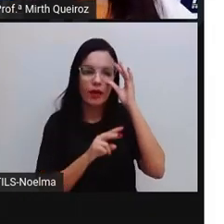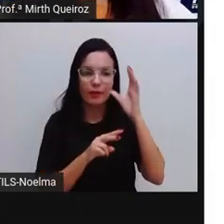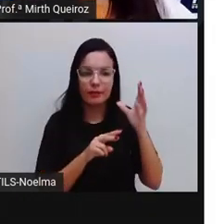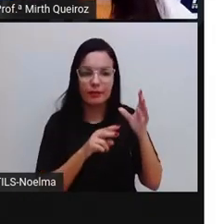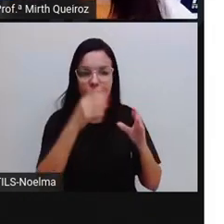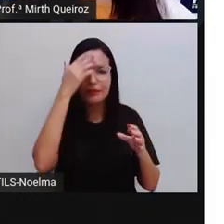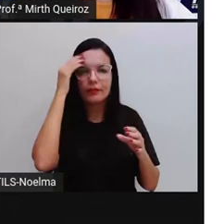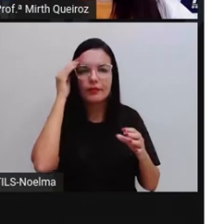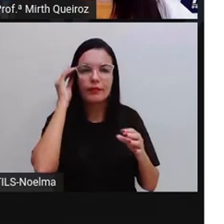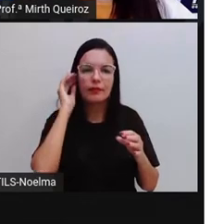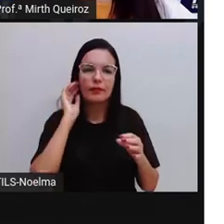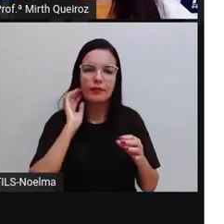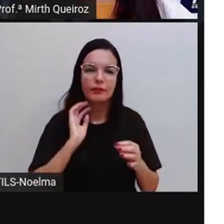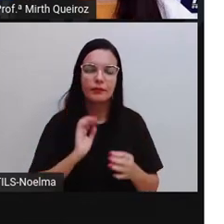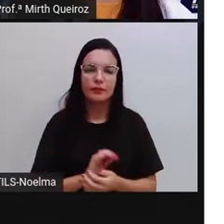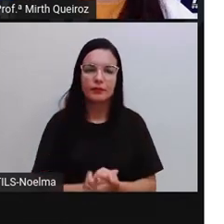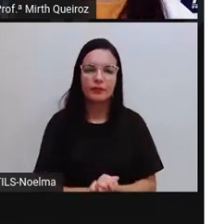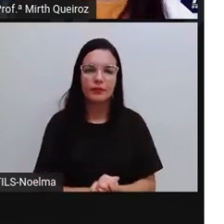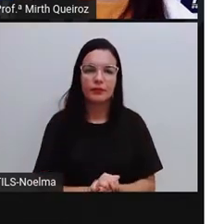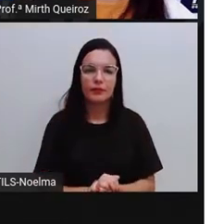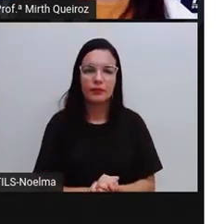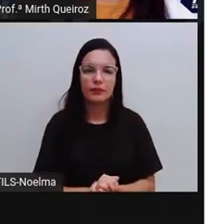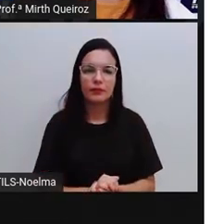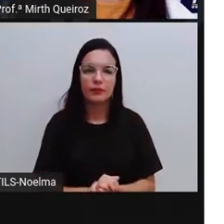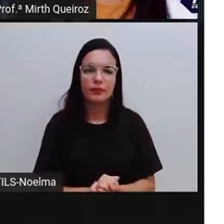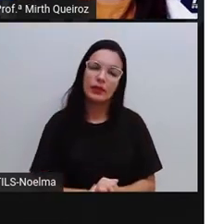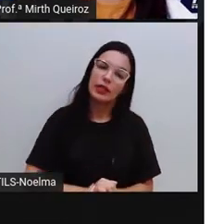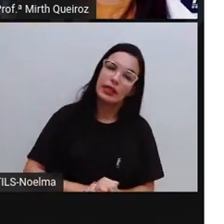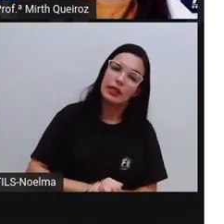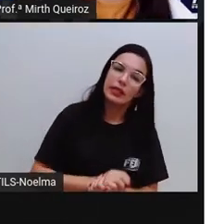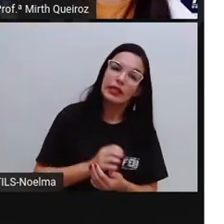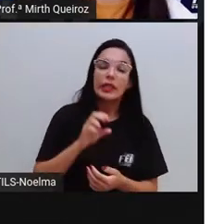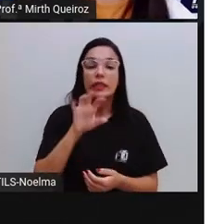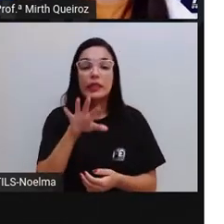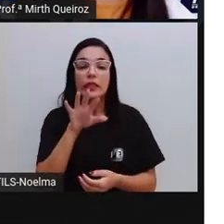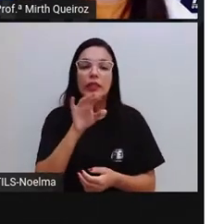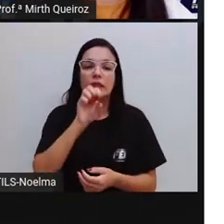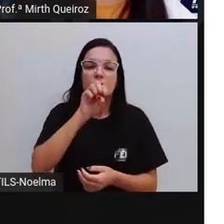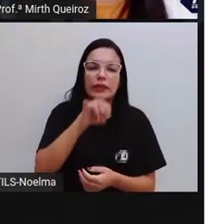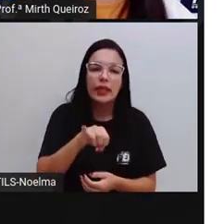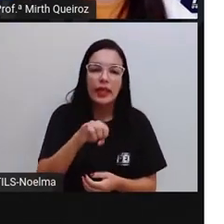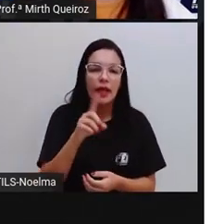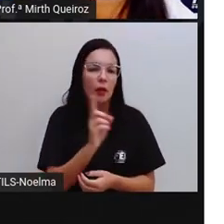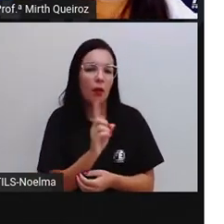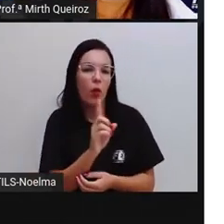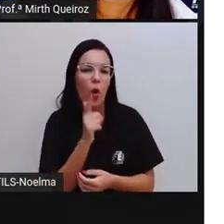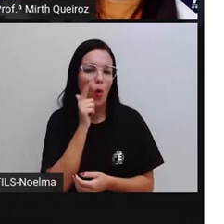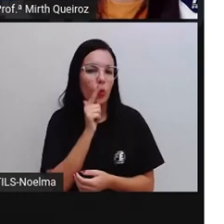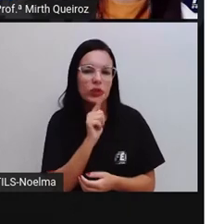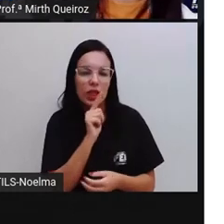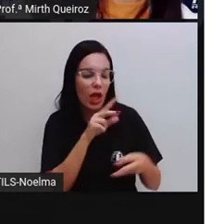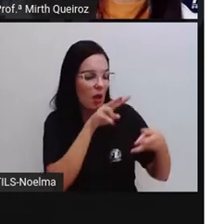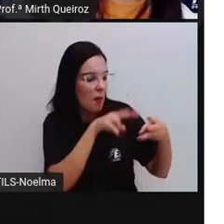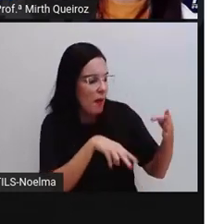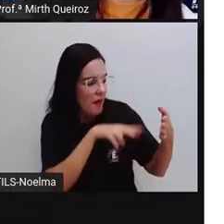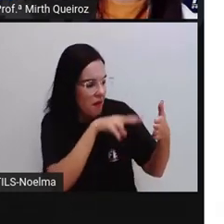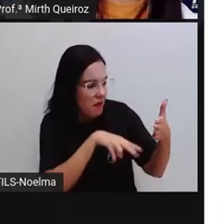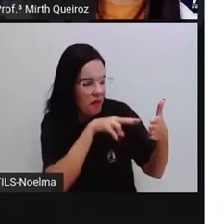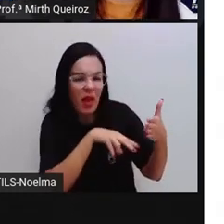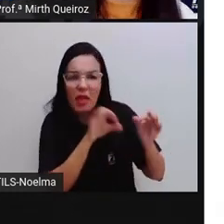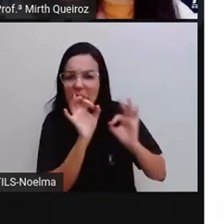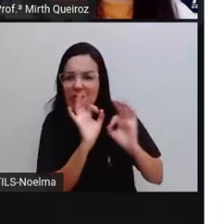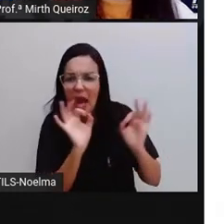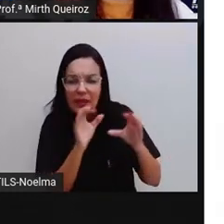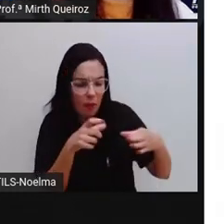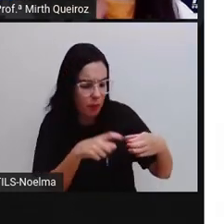gente observar as fases aí. Se a gente não conseguir identificar as fases,